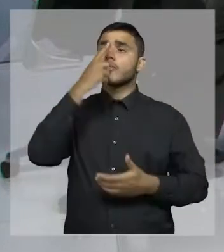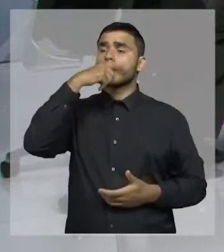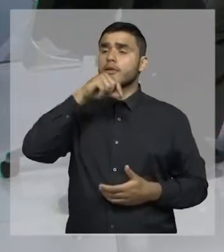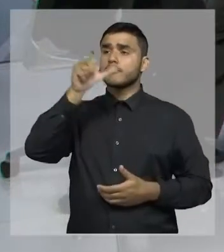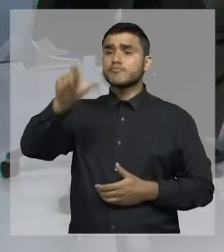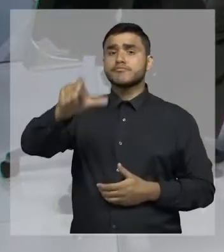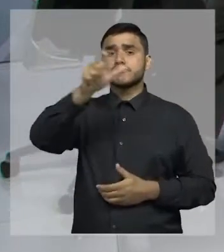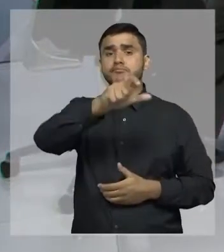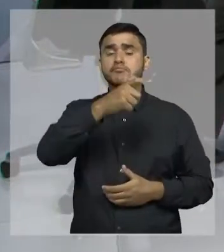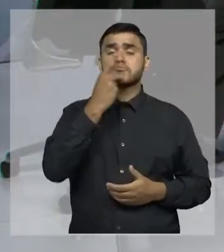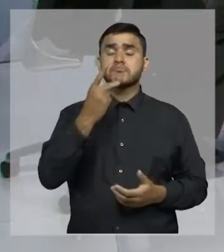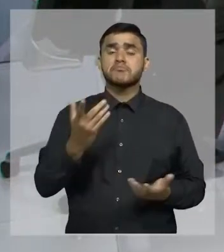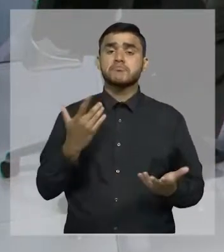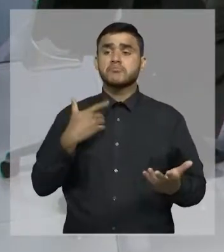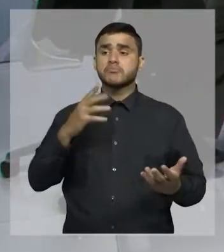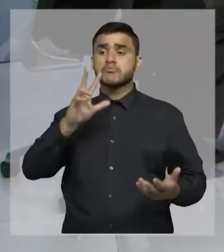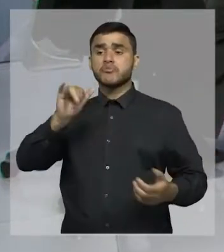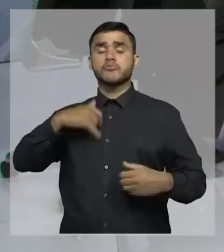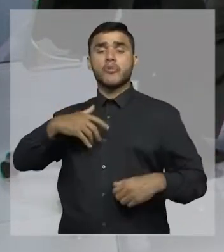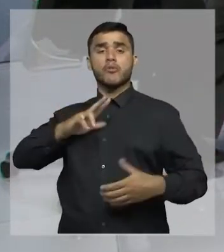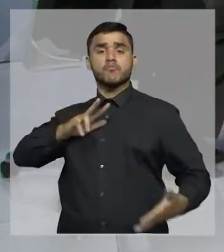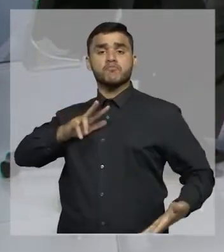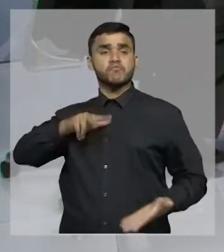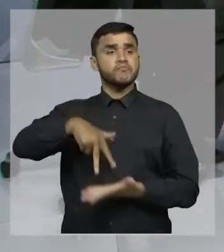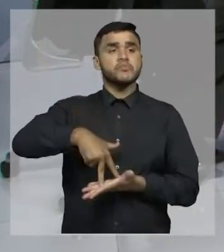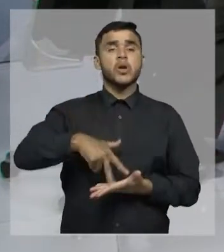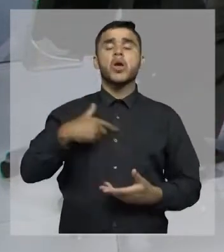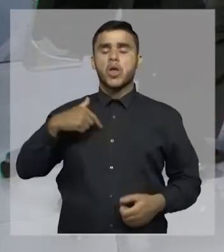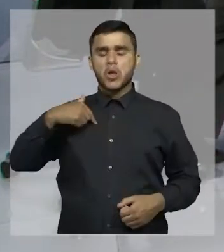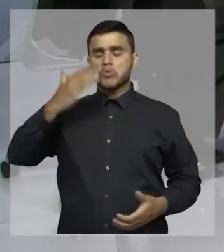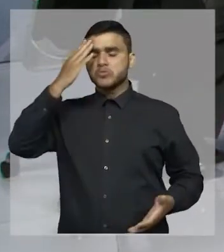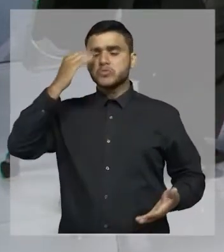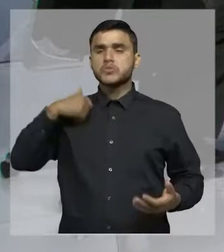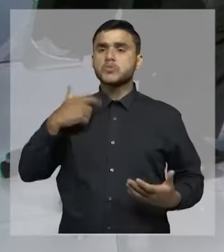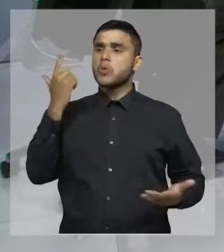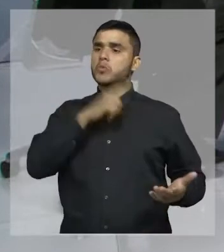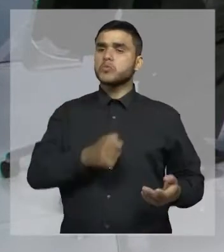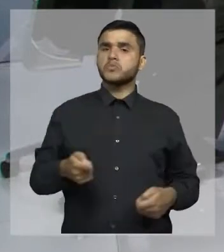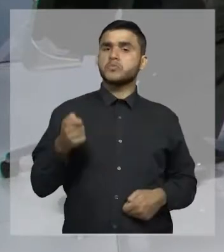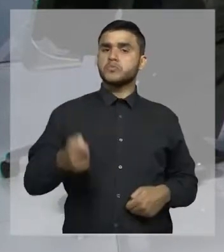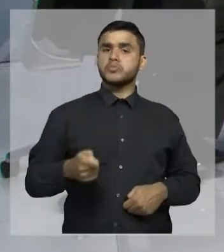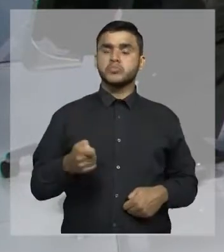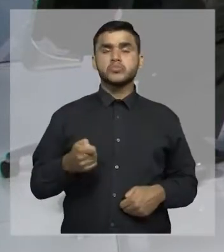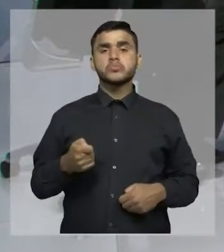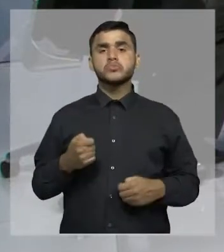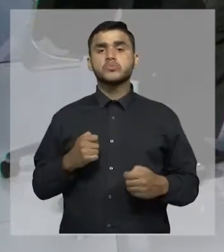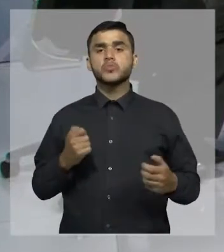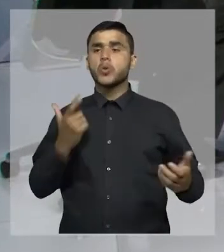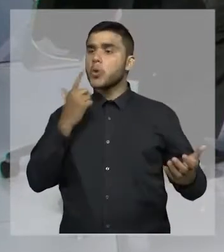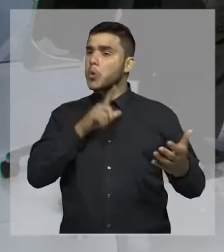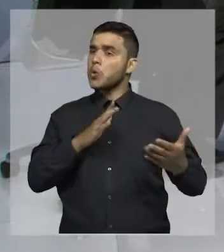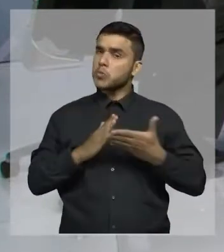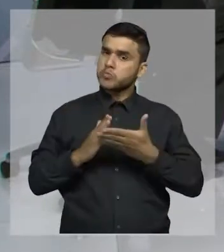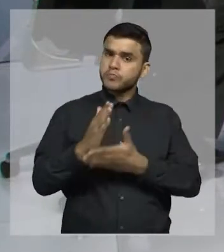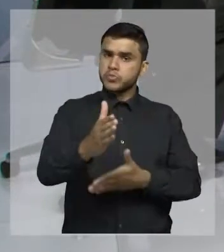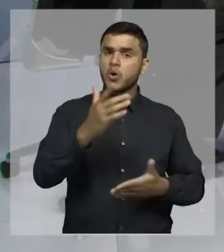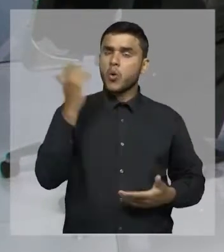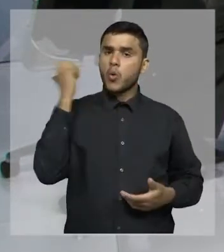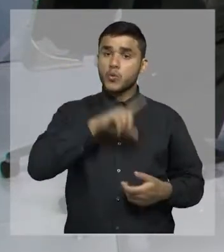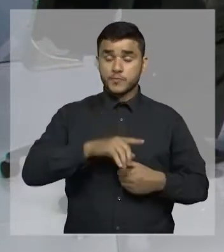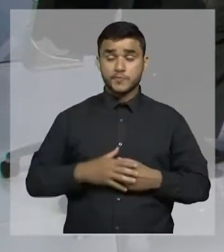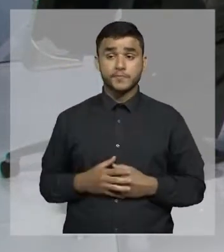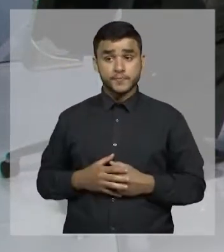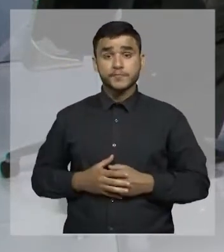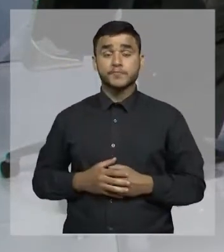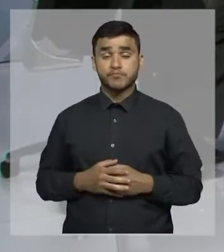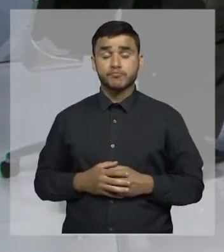se apresentam como capazes de ter uma iniciativa dura e firme e passar por cima dos obstáculos, né?